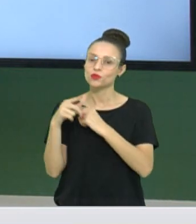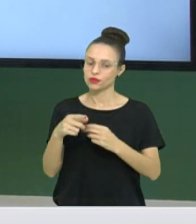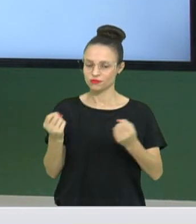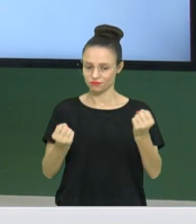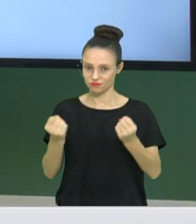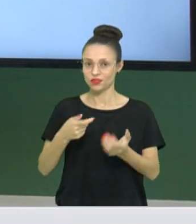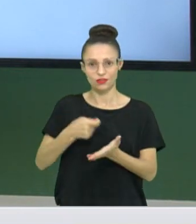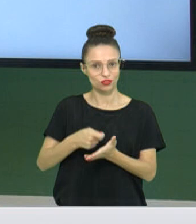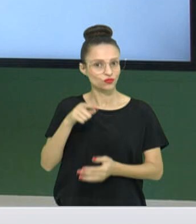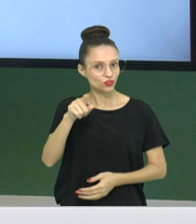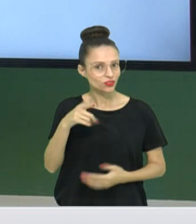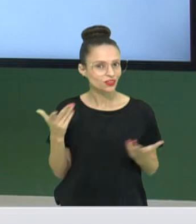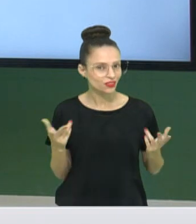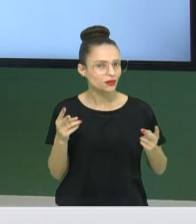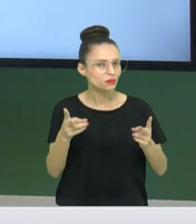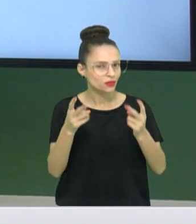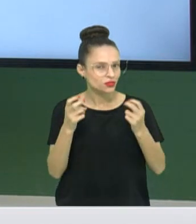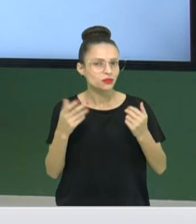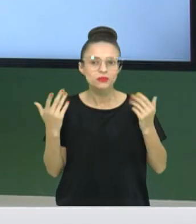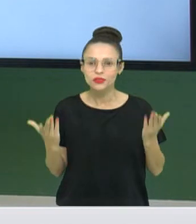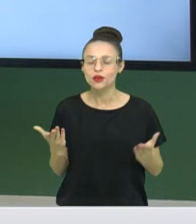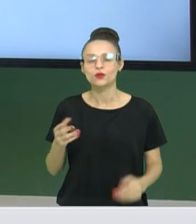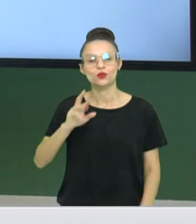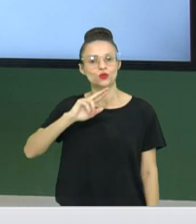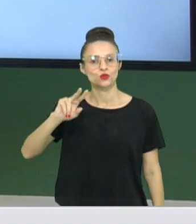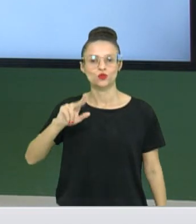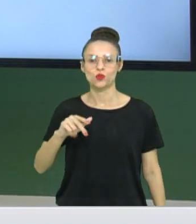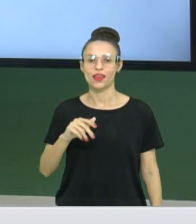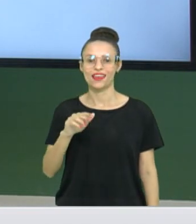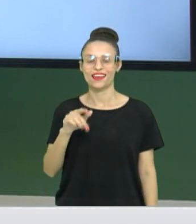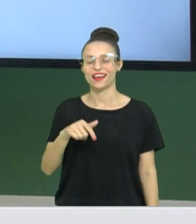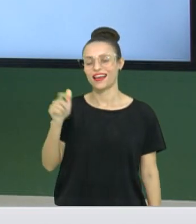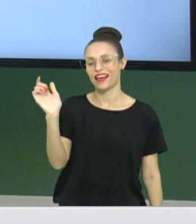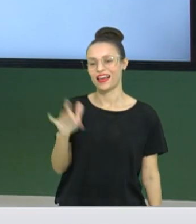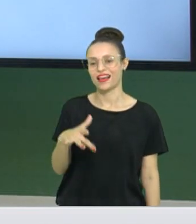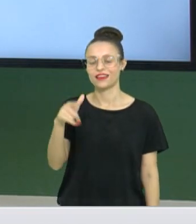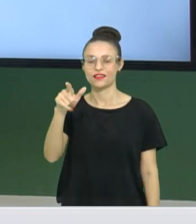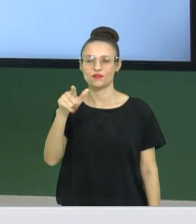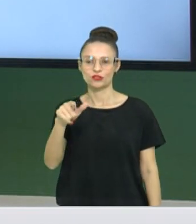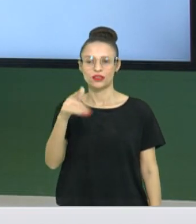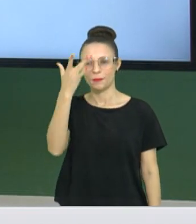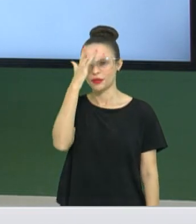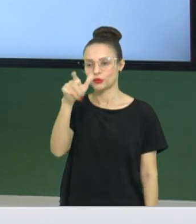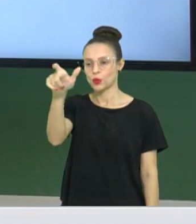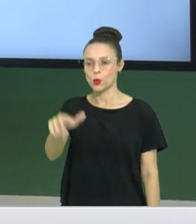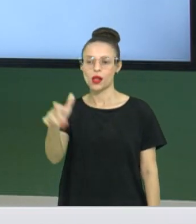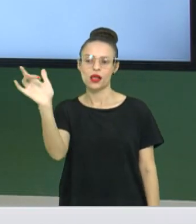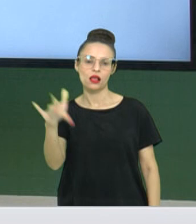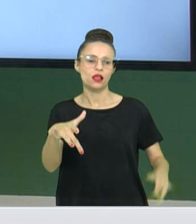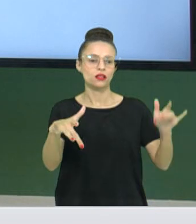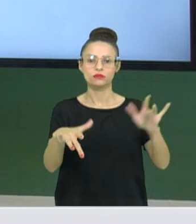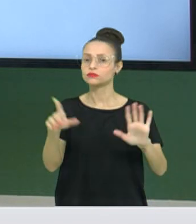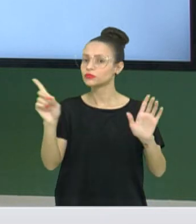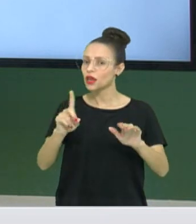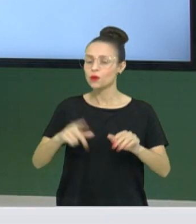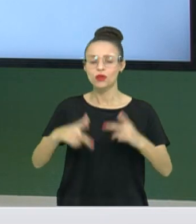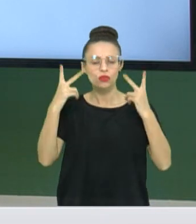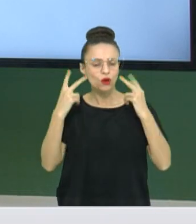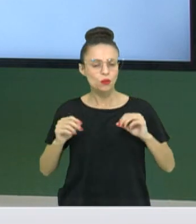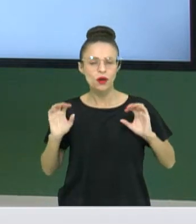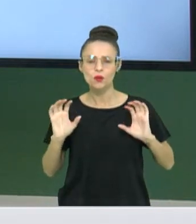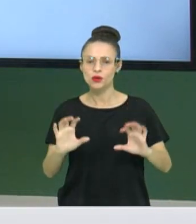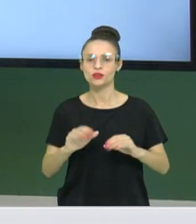direção exige de você. Percebe? Então não é que a gente subestime essa ou aquela pessoa, não, é uma questão orgânica